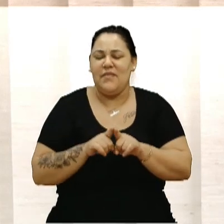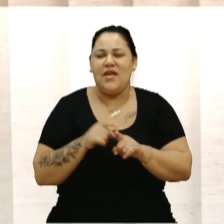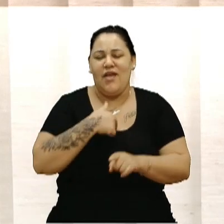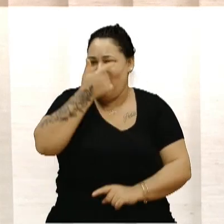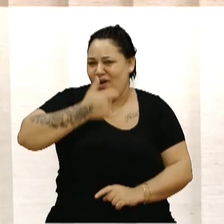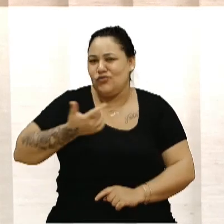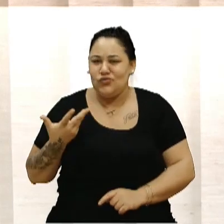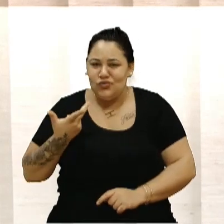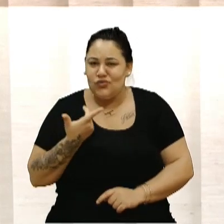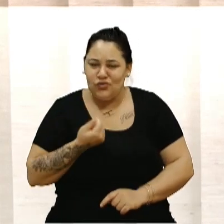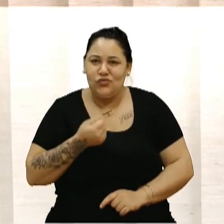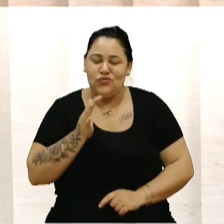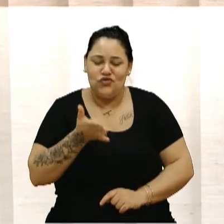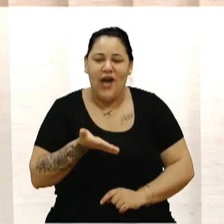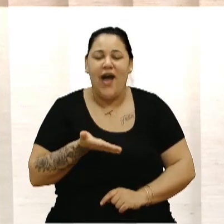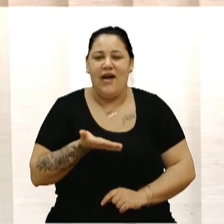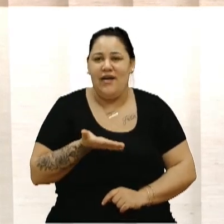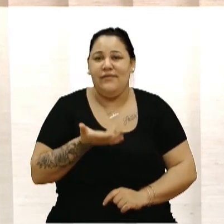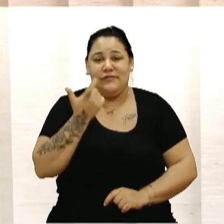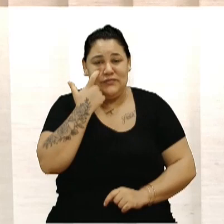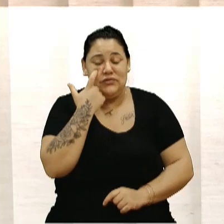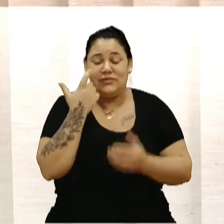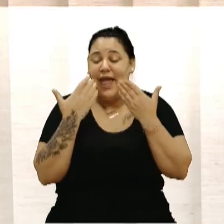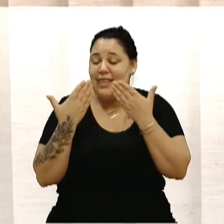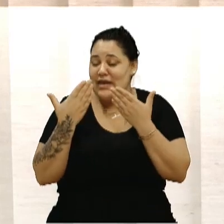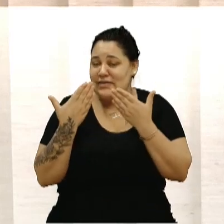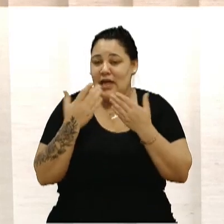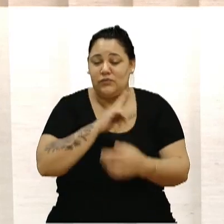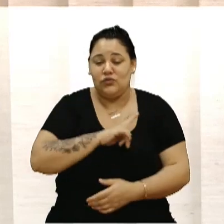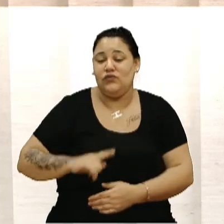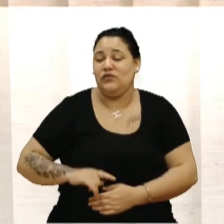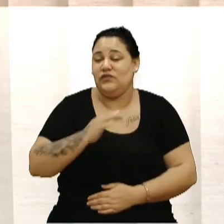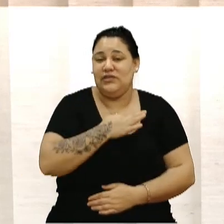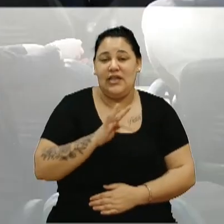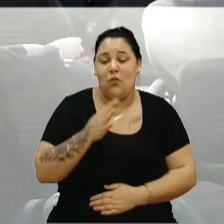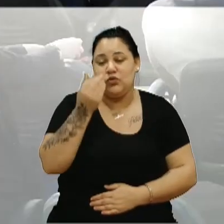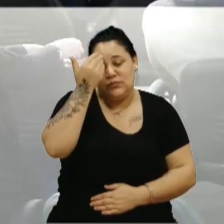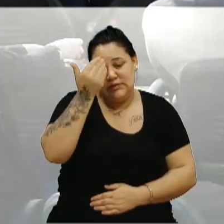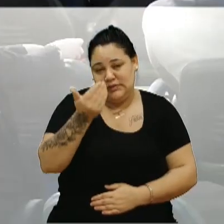está sendo, né, visto e analisado pelo governo federal. Obrigada.